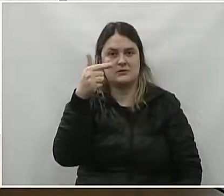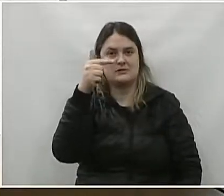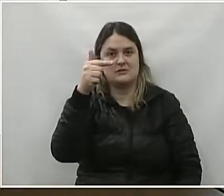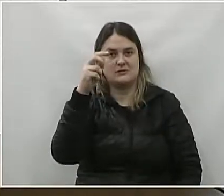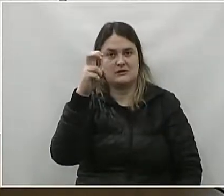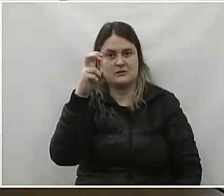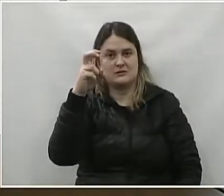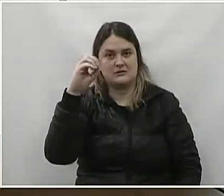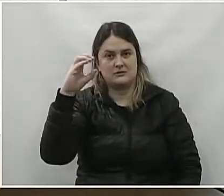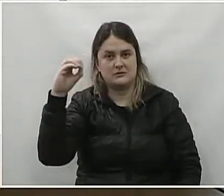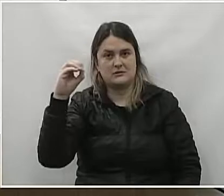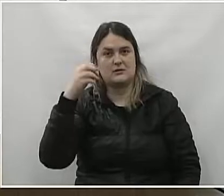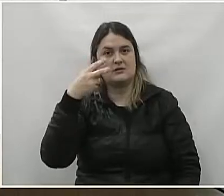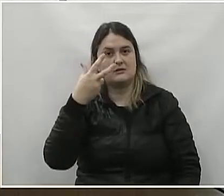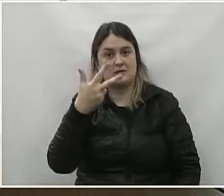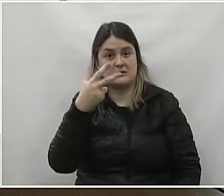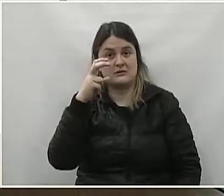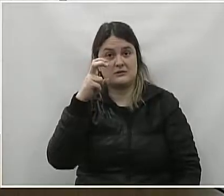3522-7500,